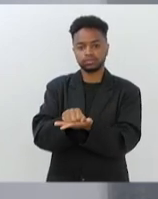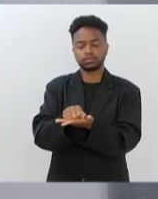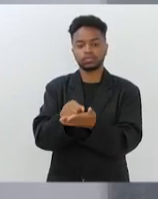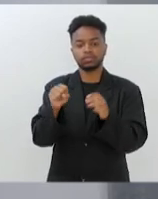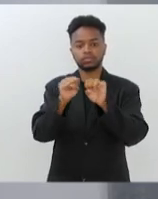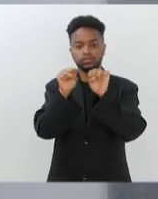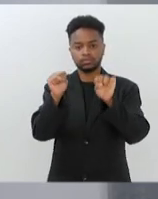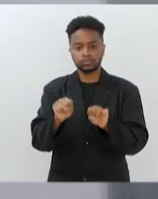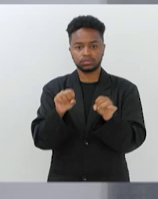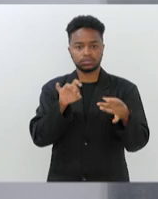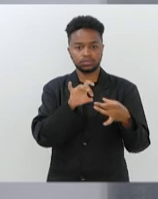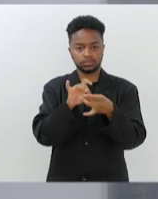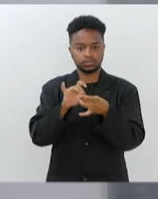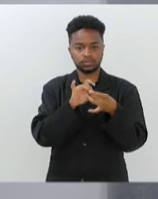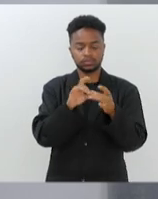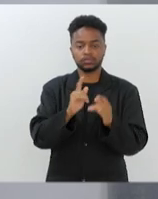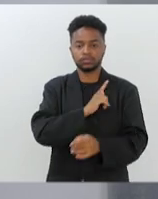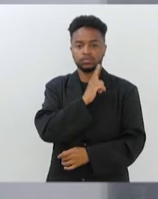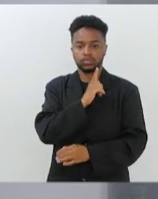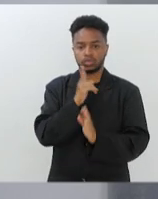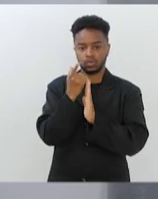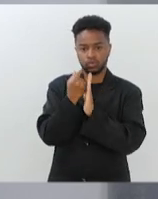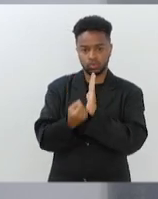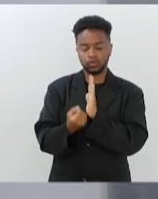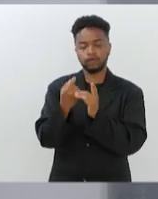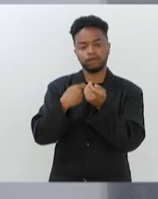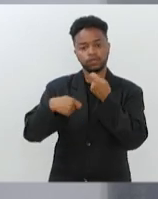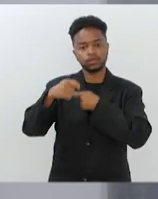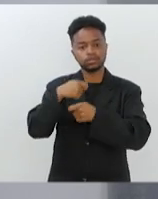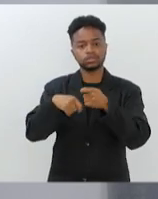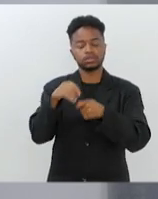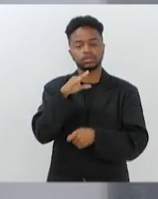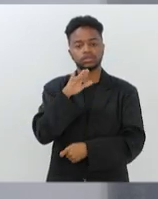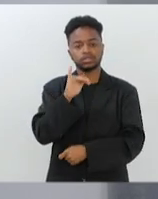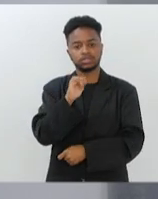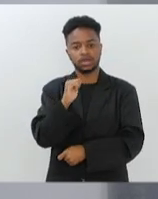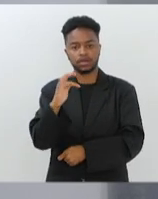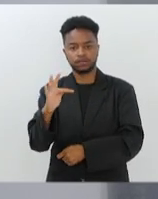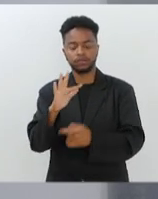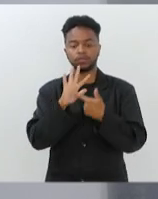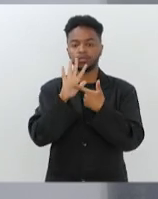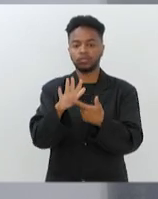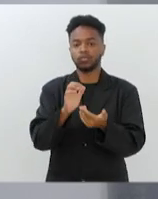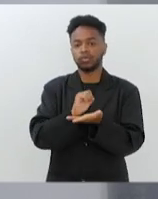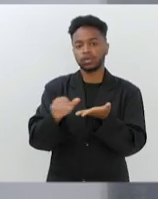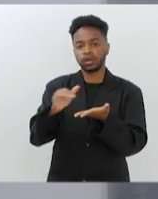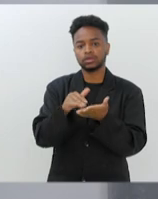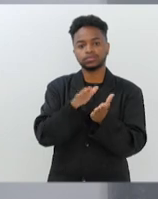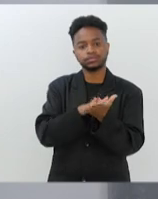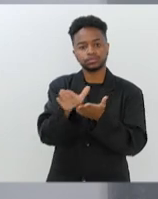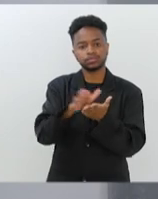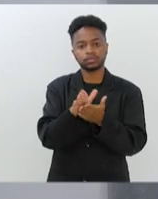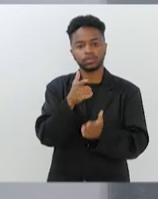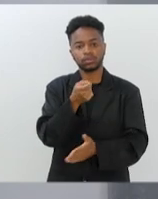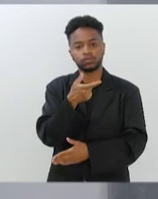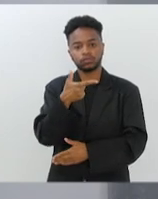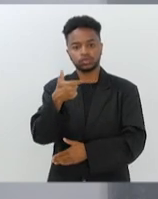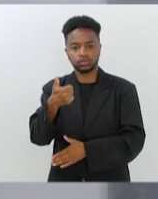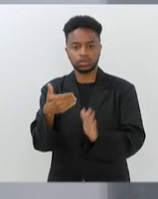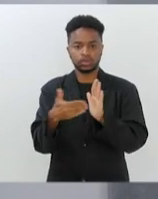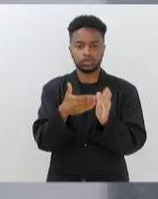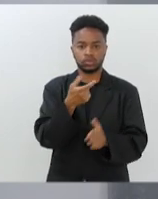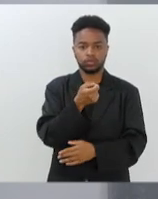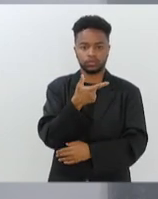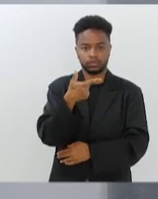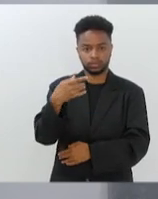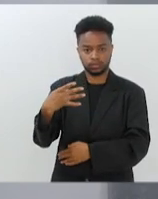sistema integrado de gestão orçamentária financeira e contábil se dessas despesas de Publicidade referente aos anos de 21 a 24